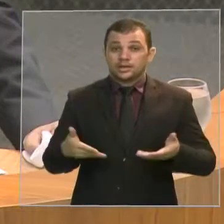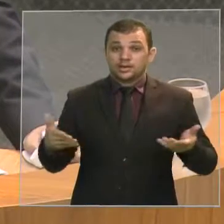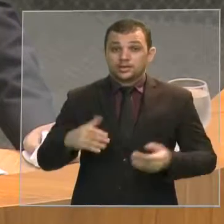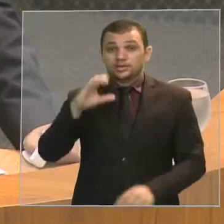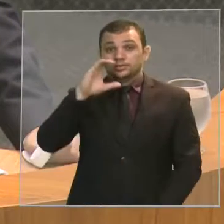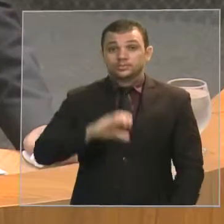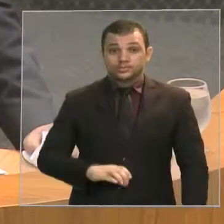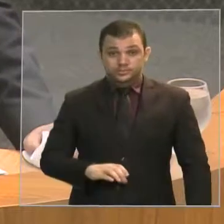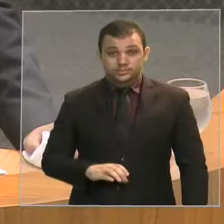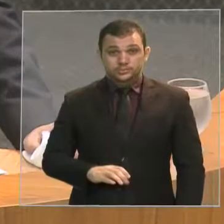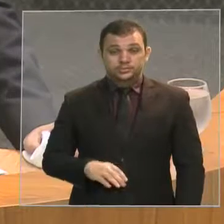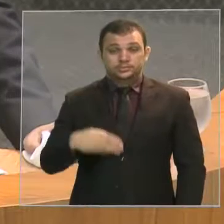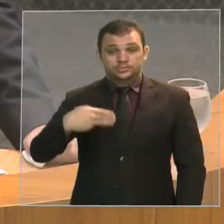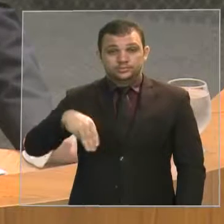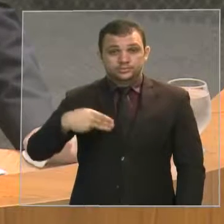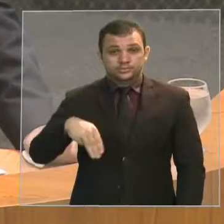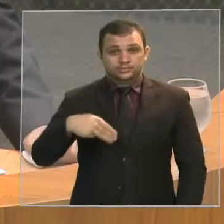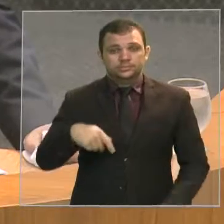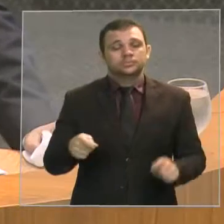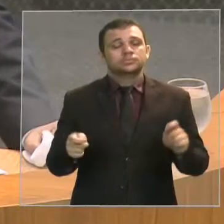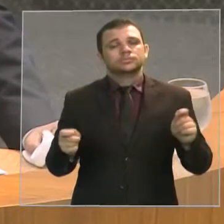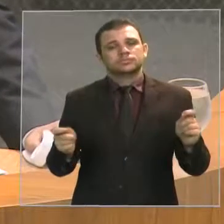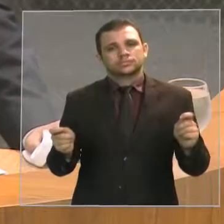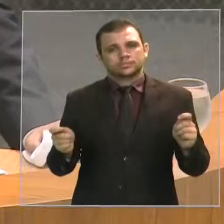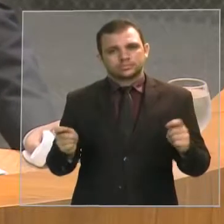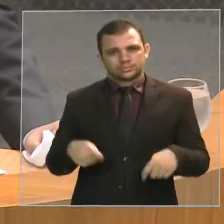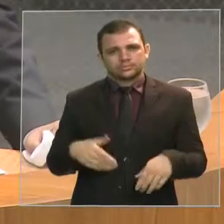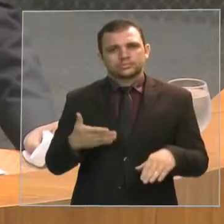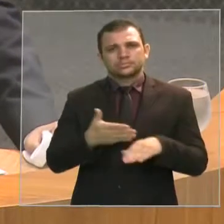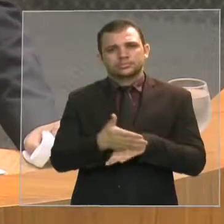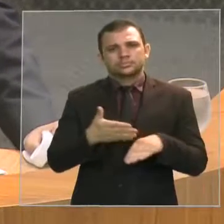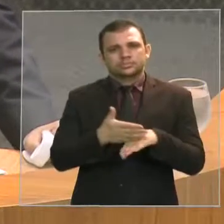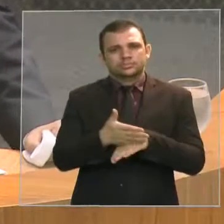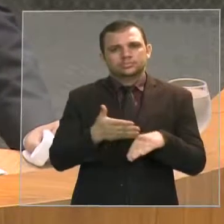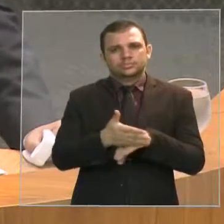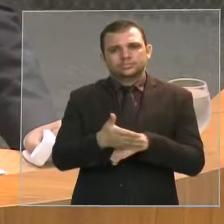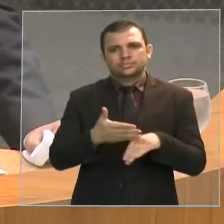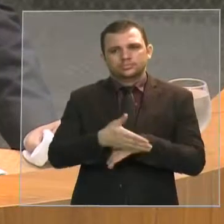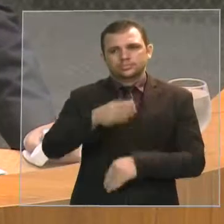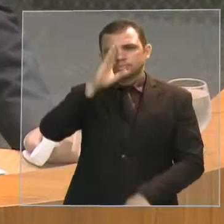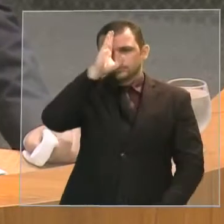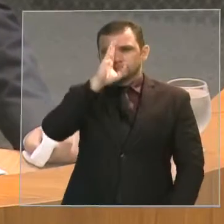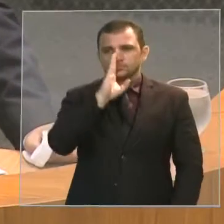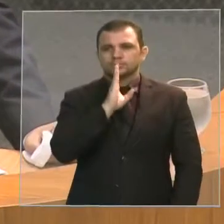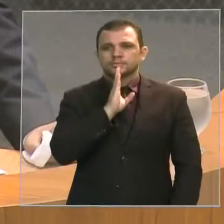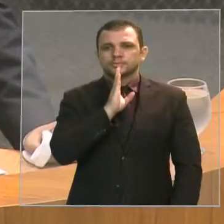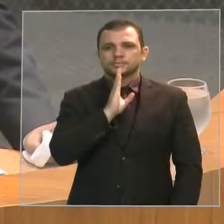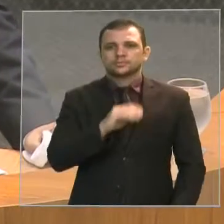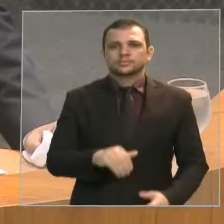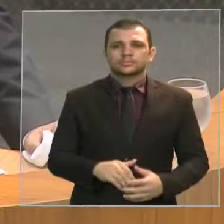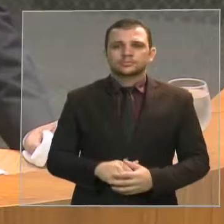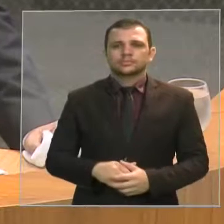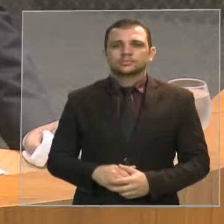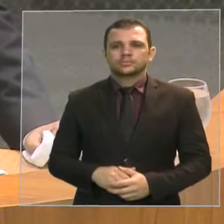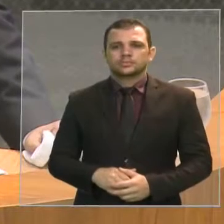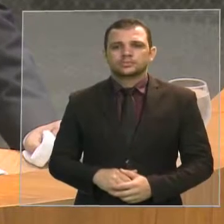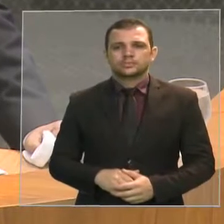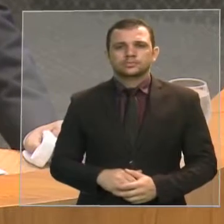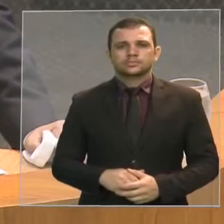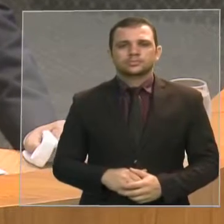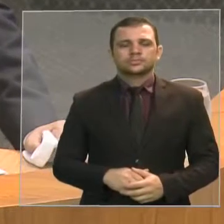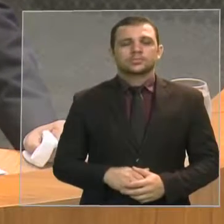maranhense poderá freqüentar gratuitamente um serviço de